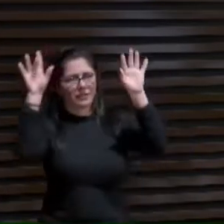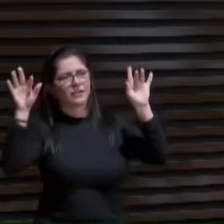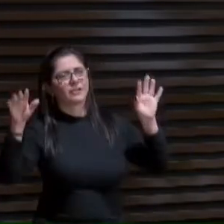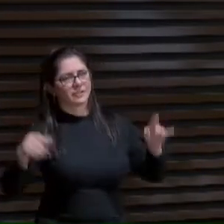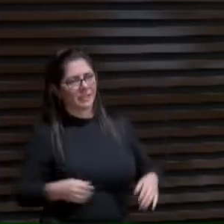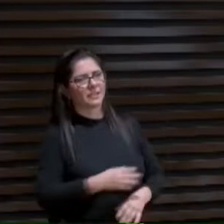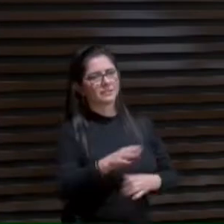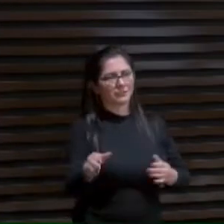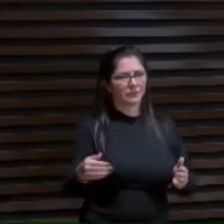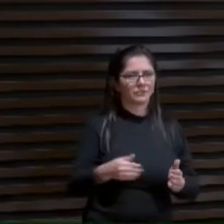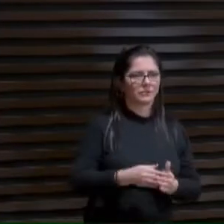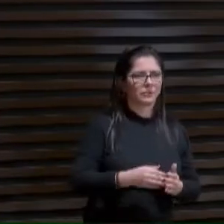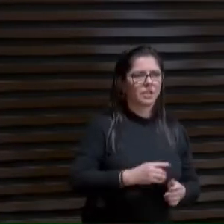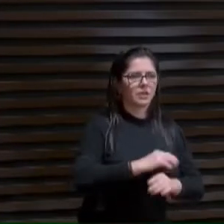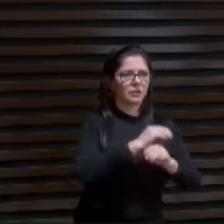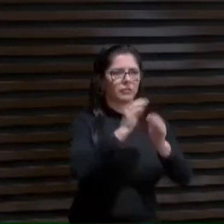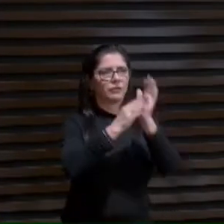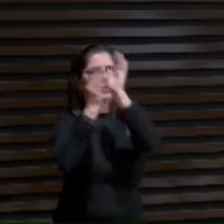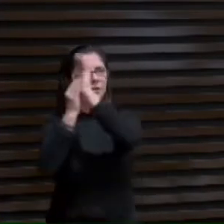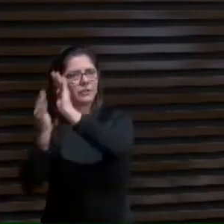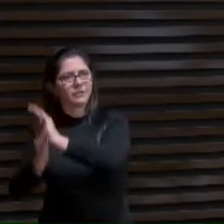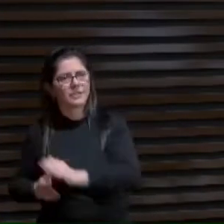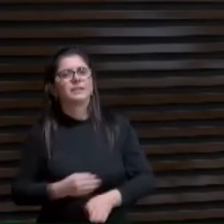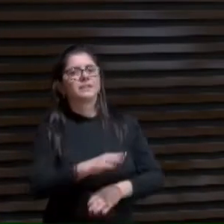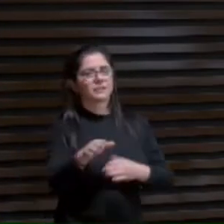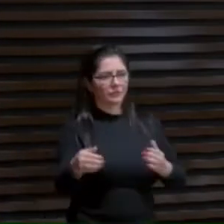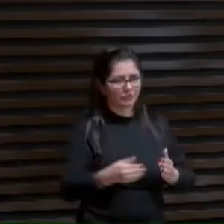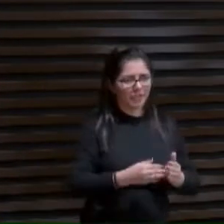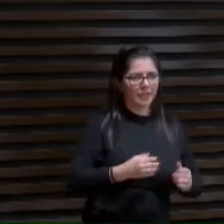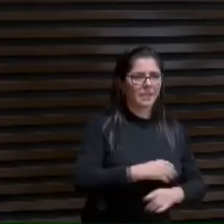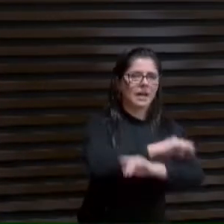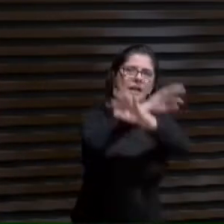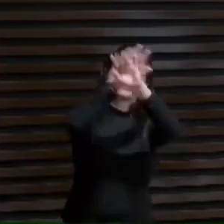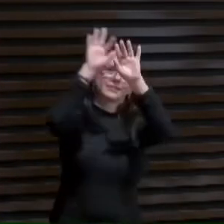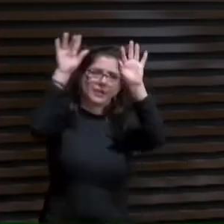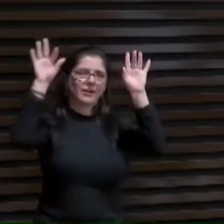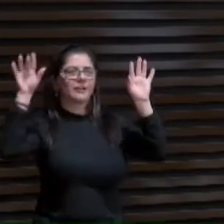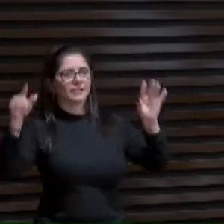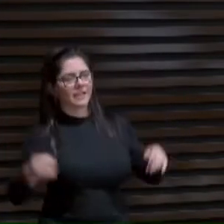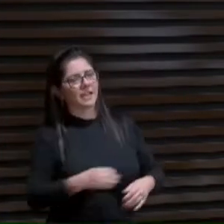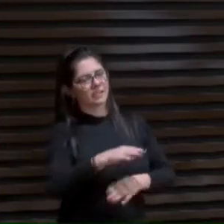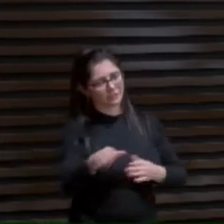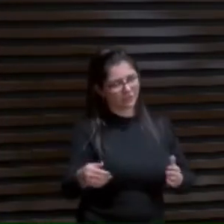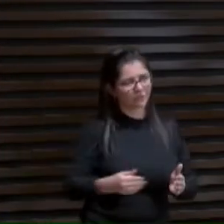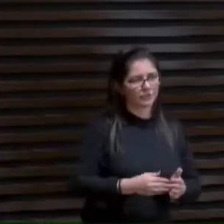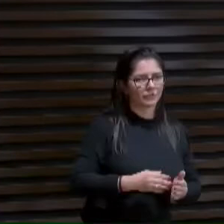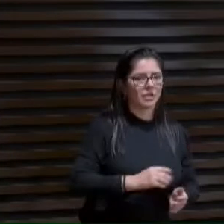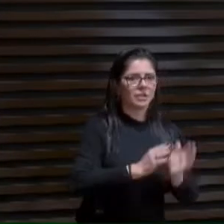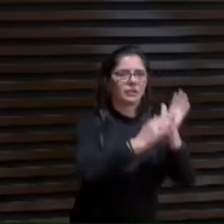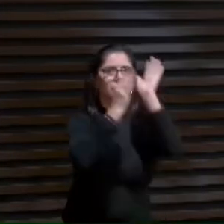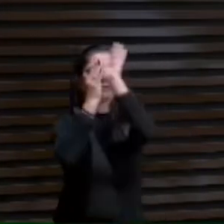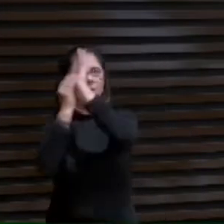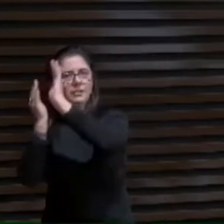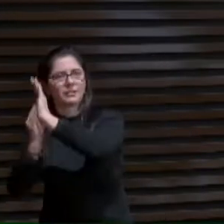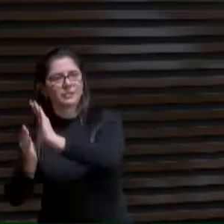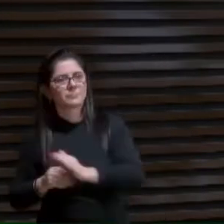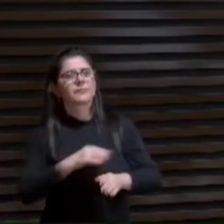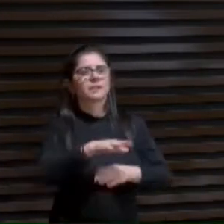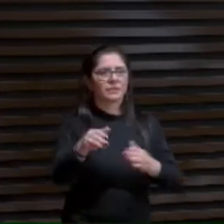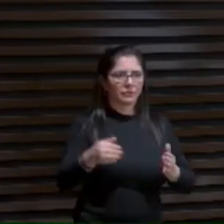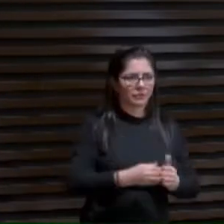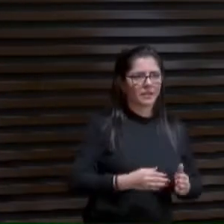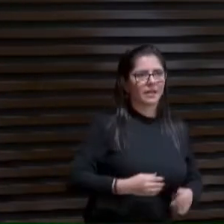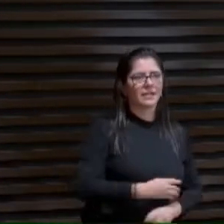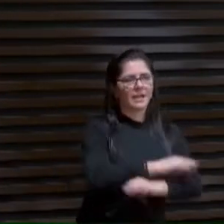Mais uma vez, todo louvor e toda a glória, todo louvor